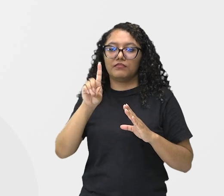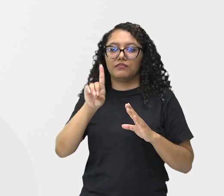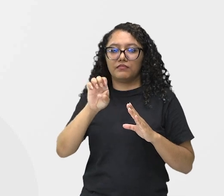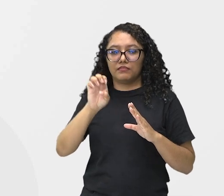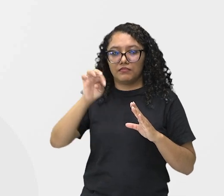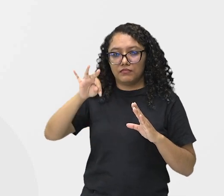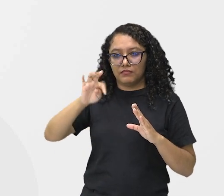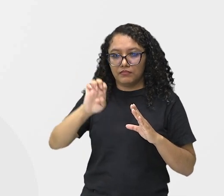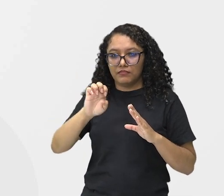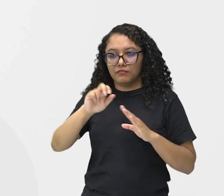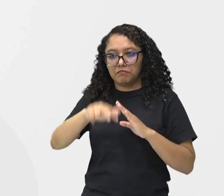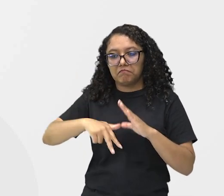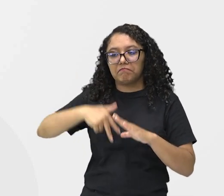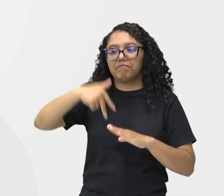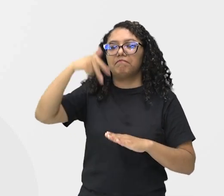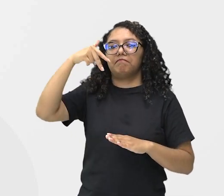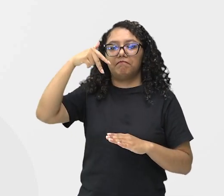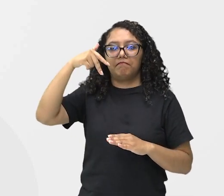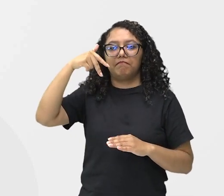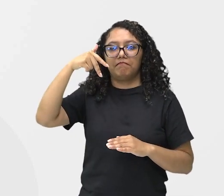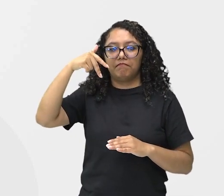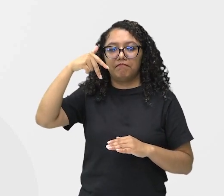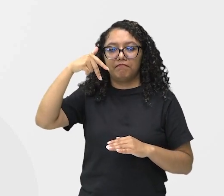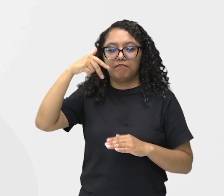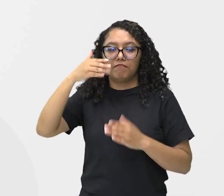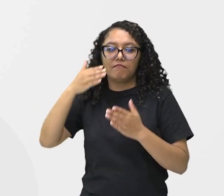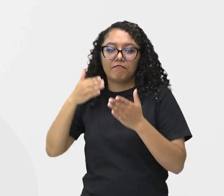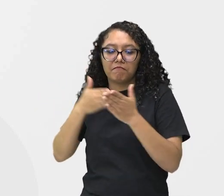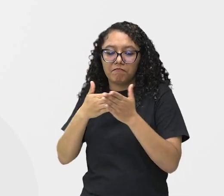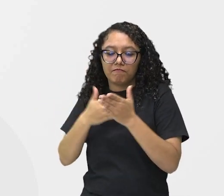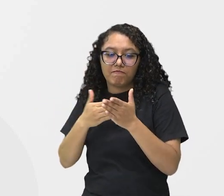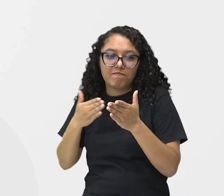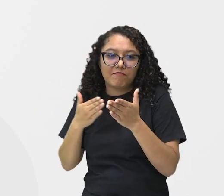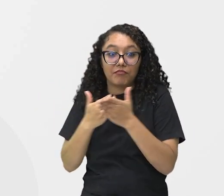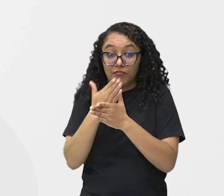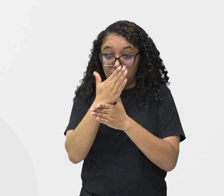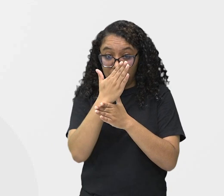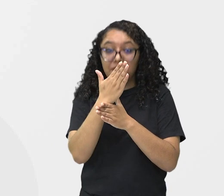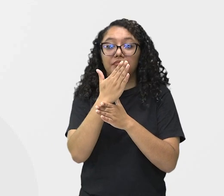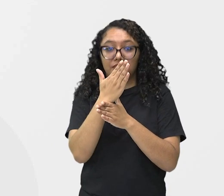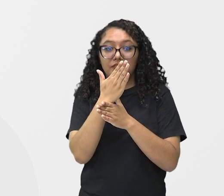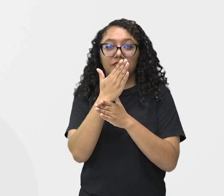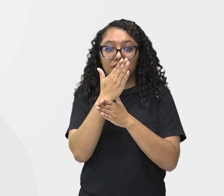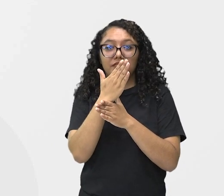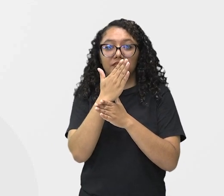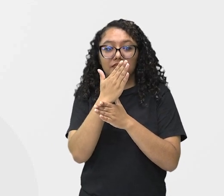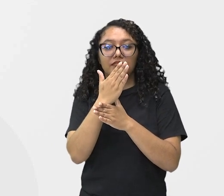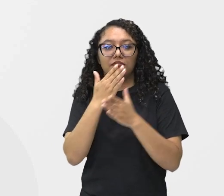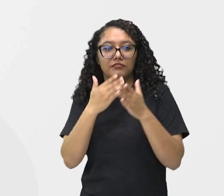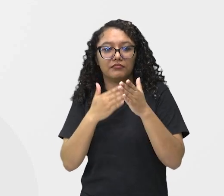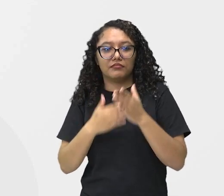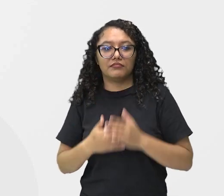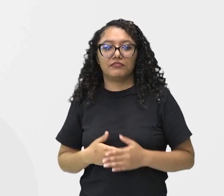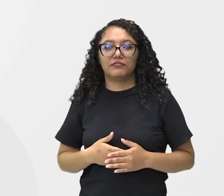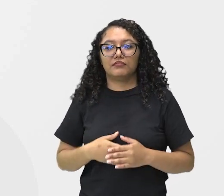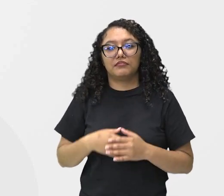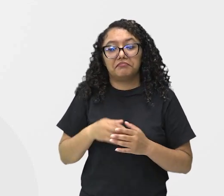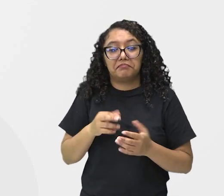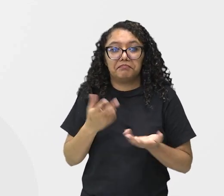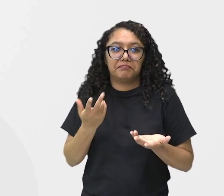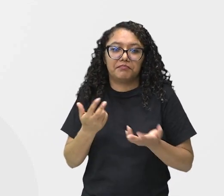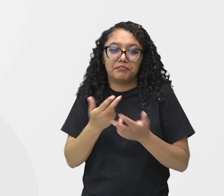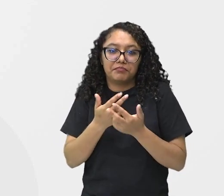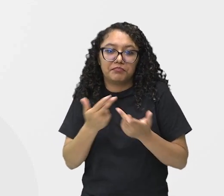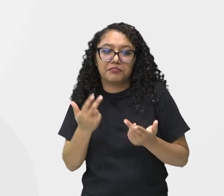então é aquele que se eleva, do que ultrapassa os limites do considerado